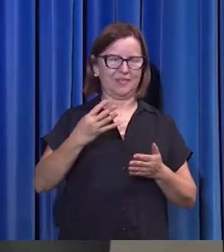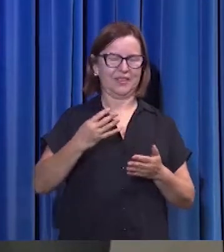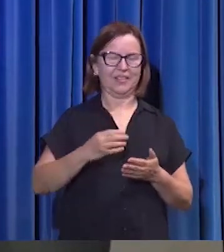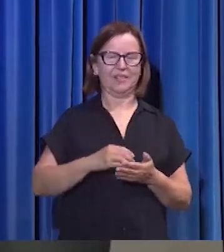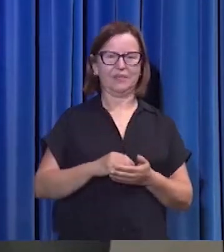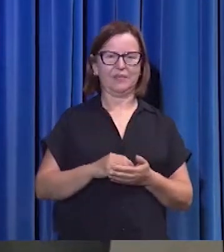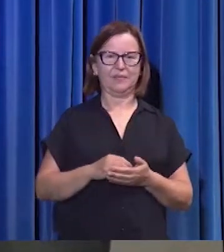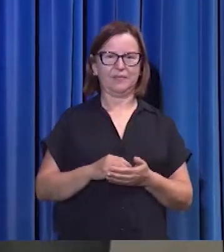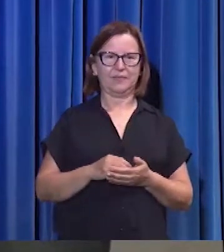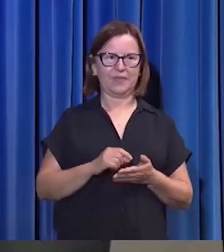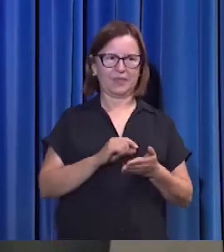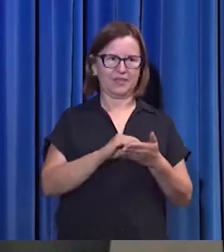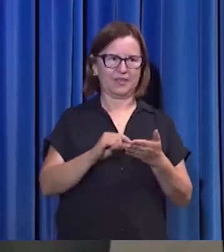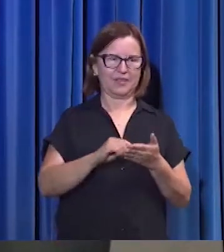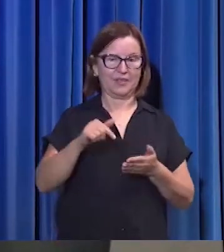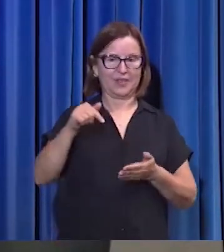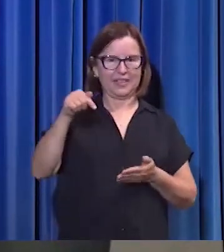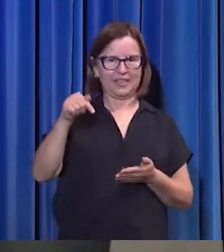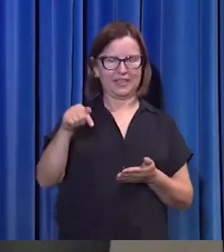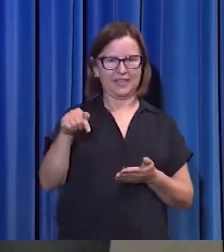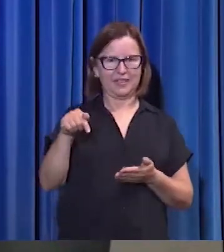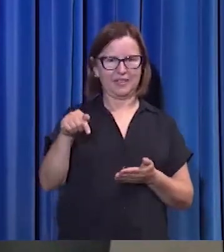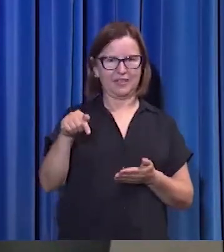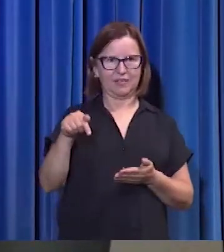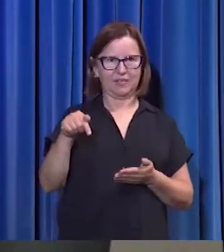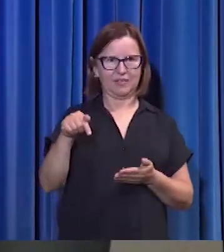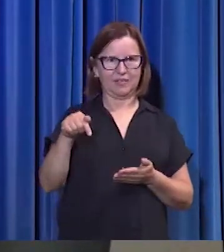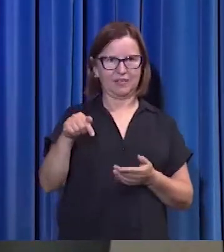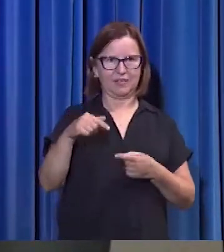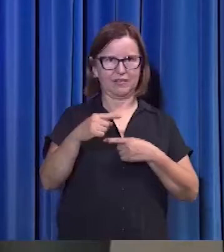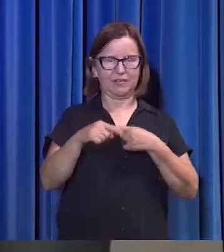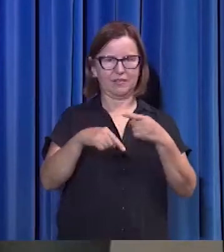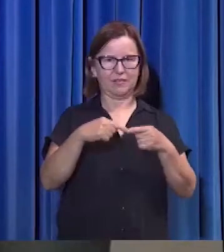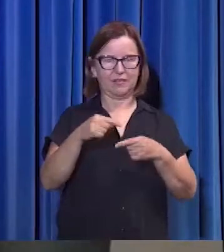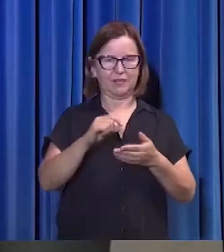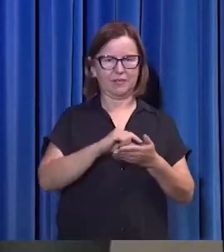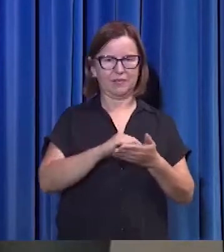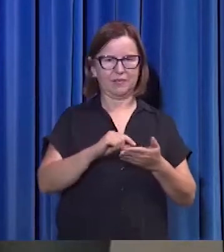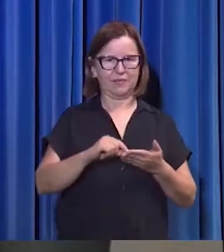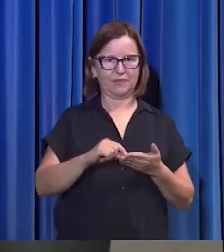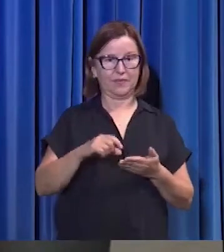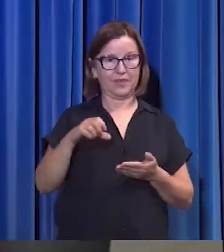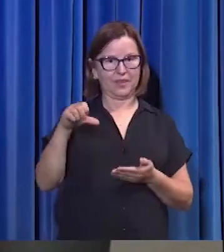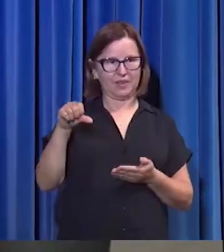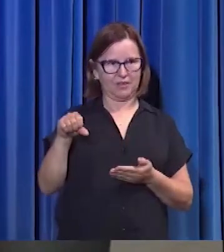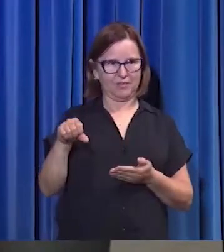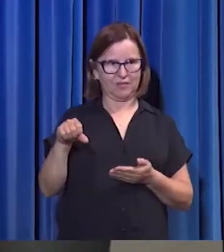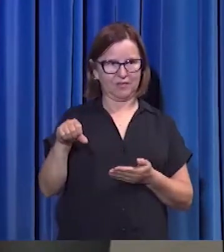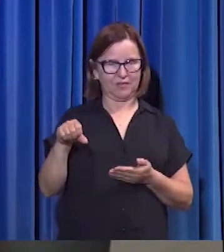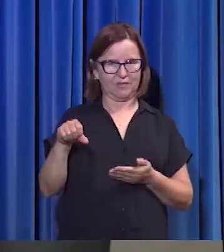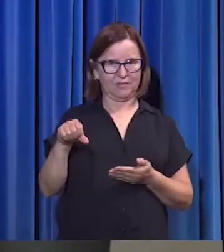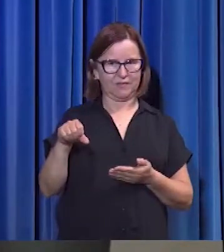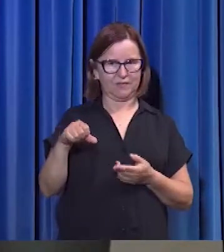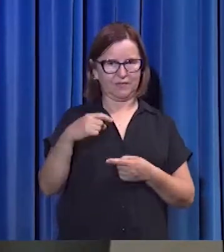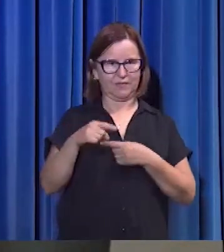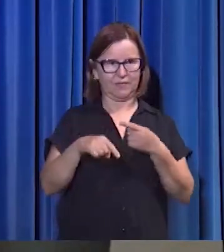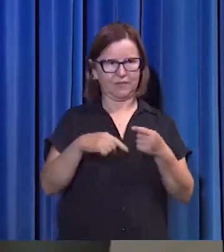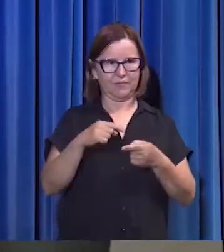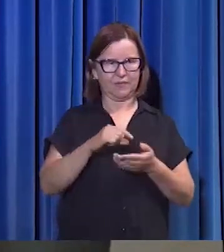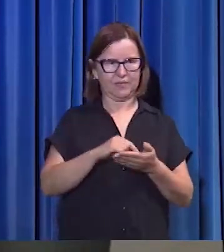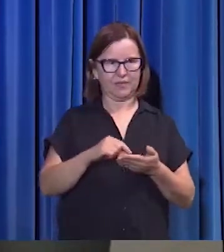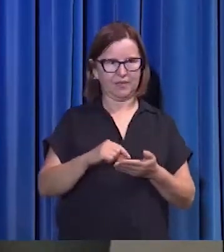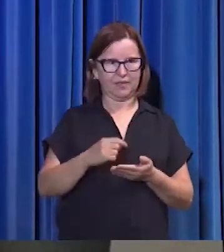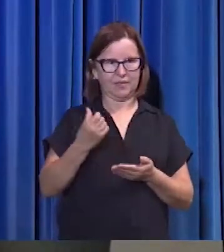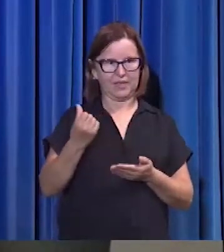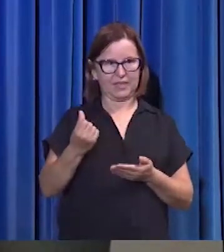Vamos ler os versículos 7, depois o versículo 9, depois o versículo 6